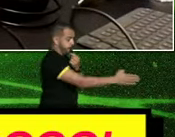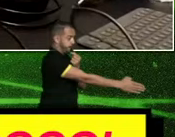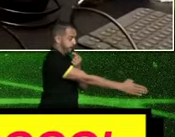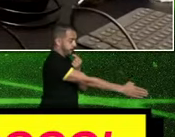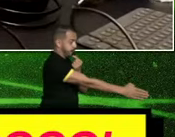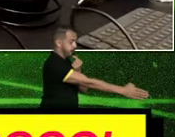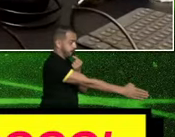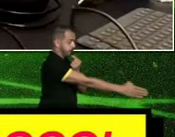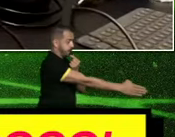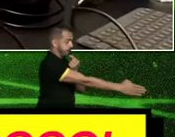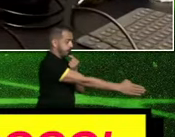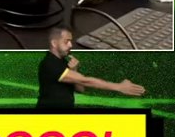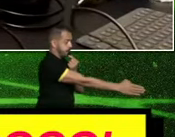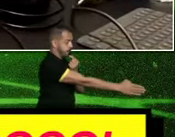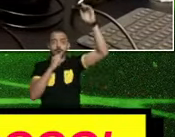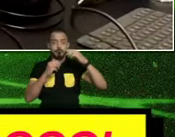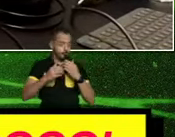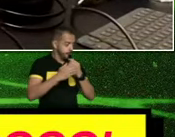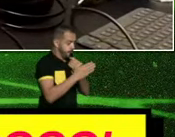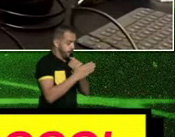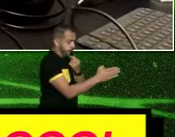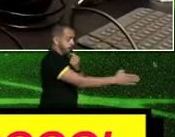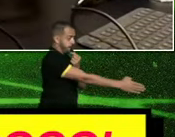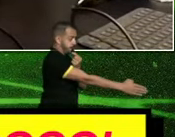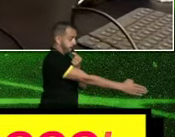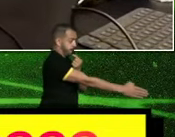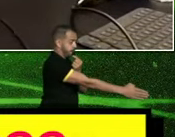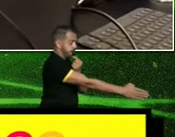gpo lá dentro